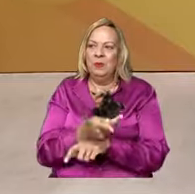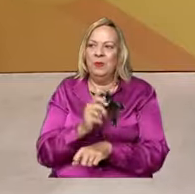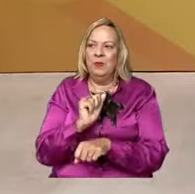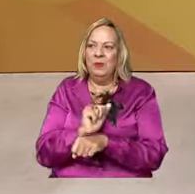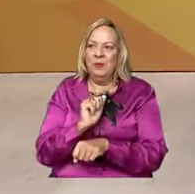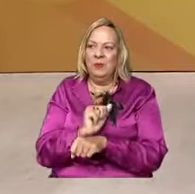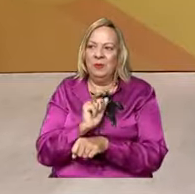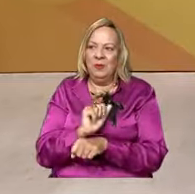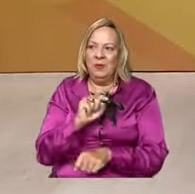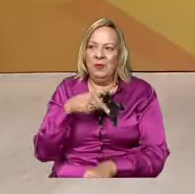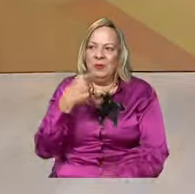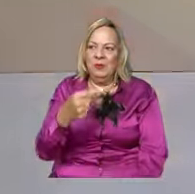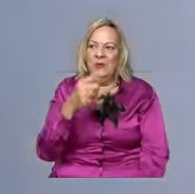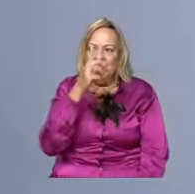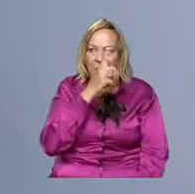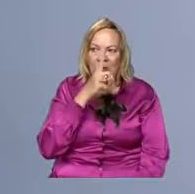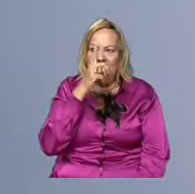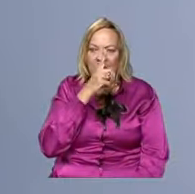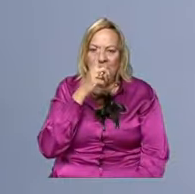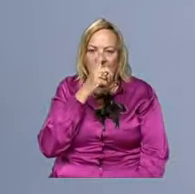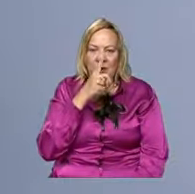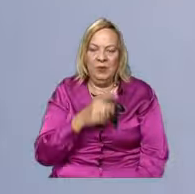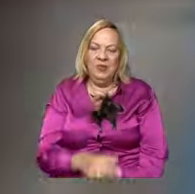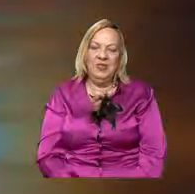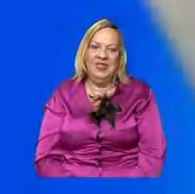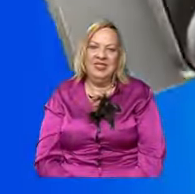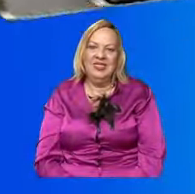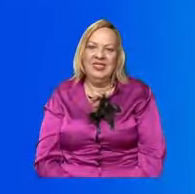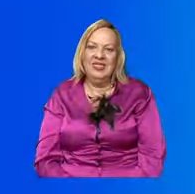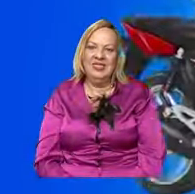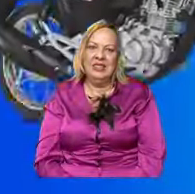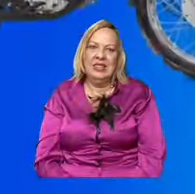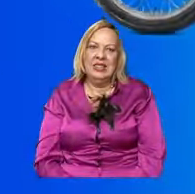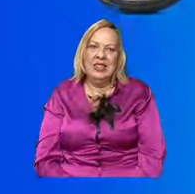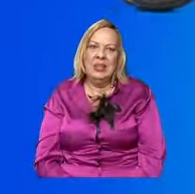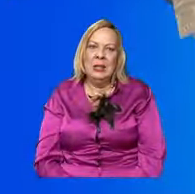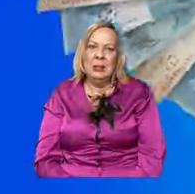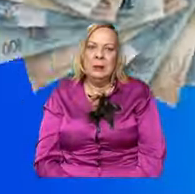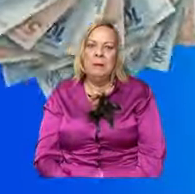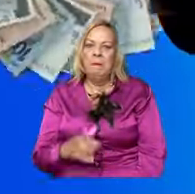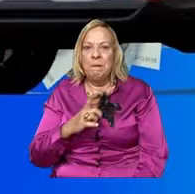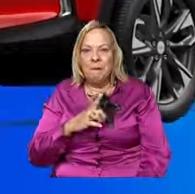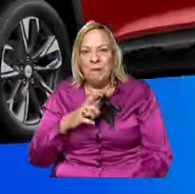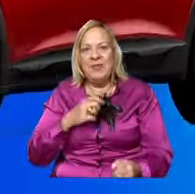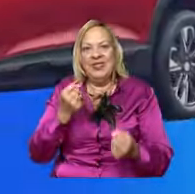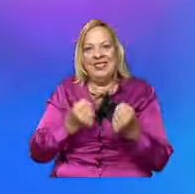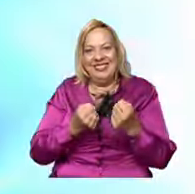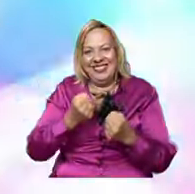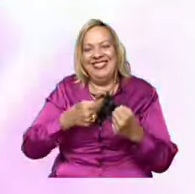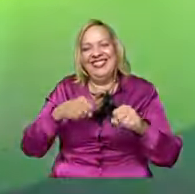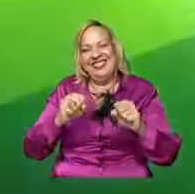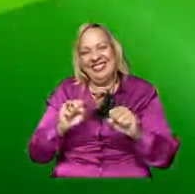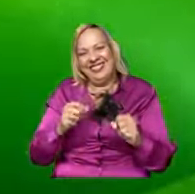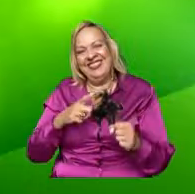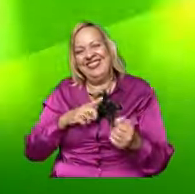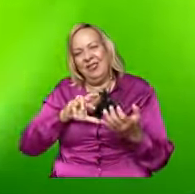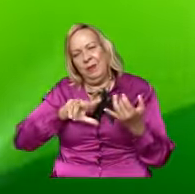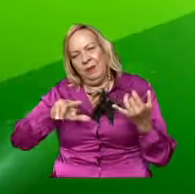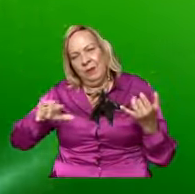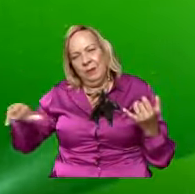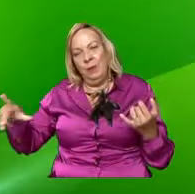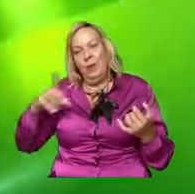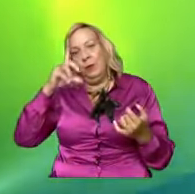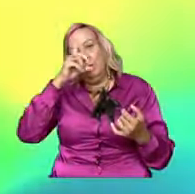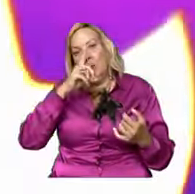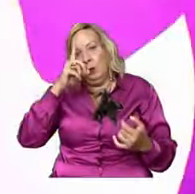no próximo domingo. O que é, o que é. Tem din-din, tem iPhone, tem motos e tem carrão. Acertou, é o show da sorte Caju Cap neste